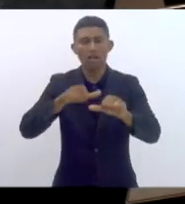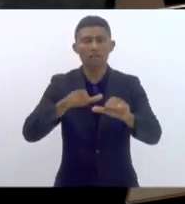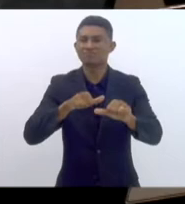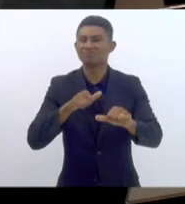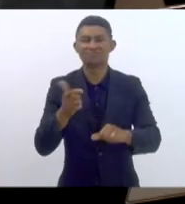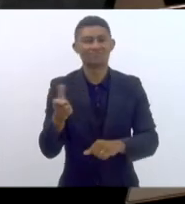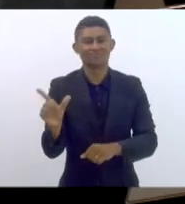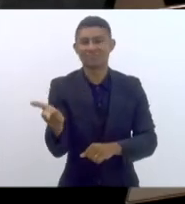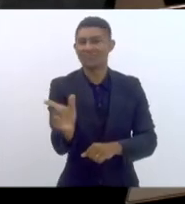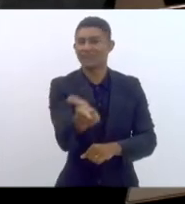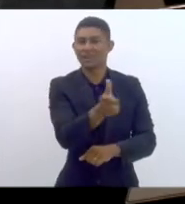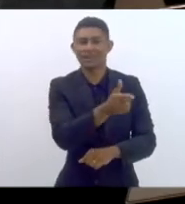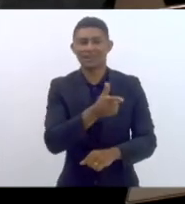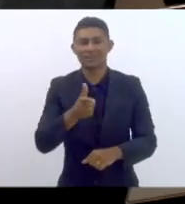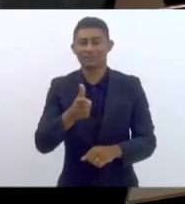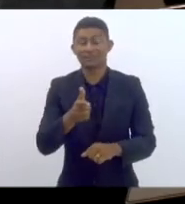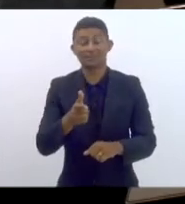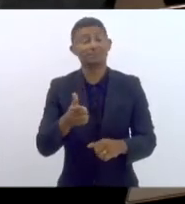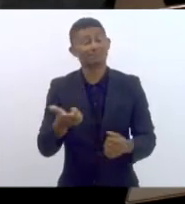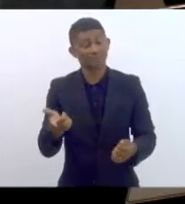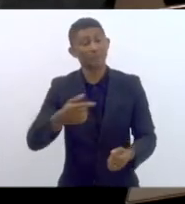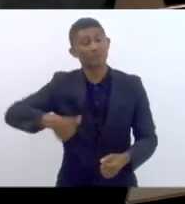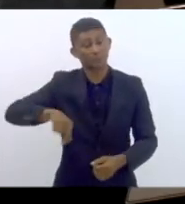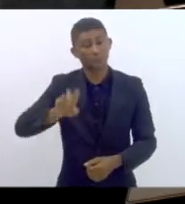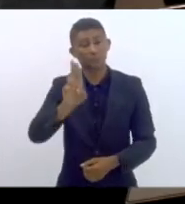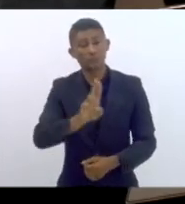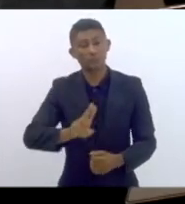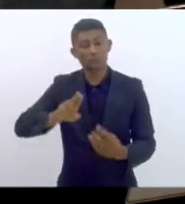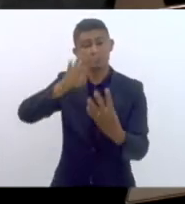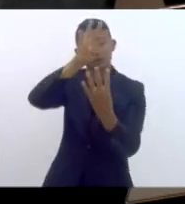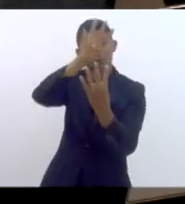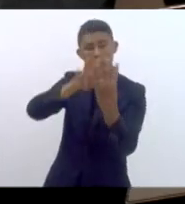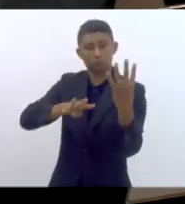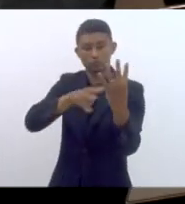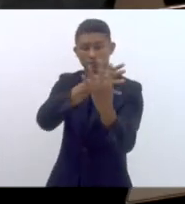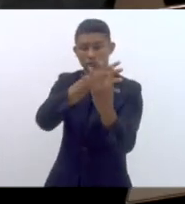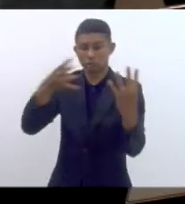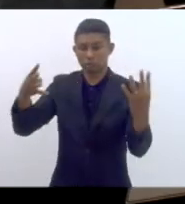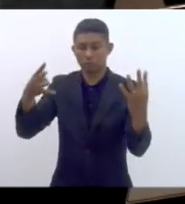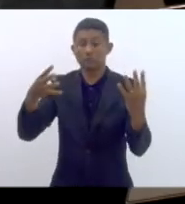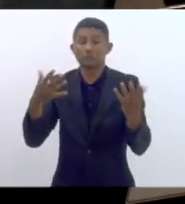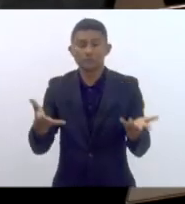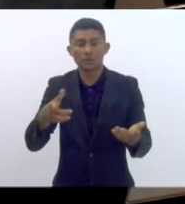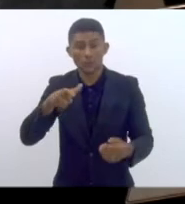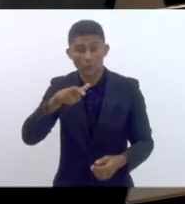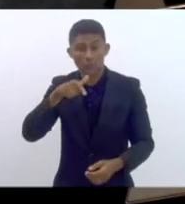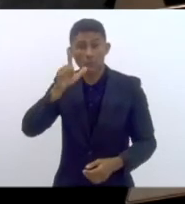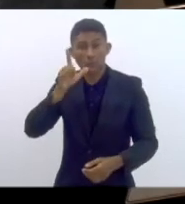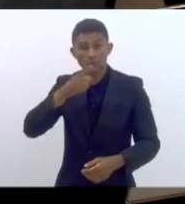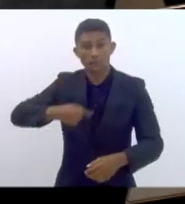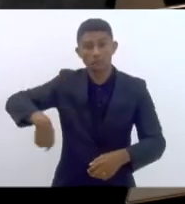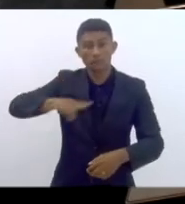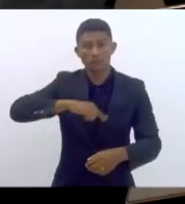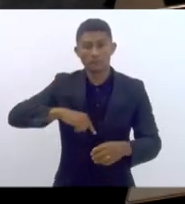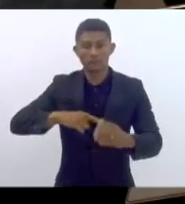Então, inclusive, peço desculpas também que a gente mandou esse ofício ontem, 9 da noite, que a gente conseguiu finalizar,